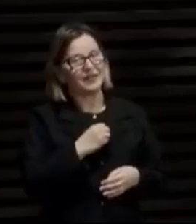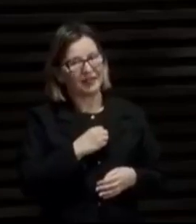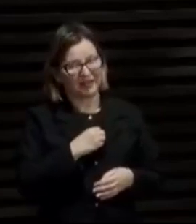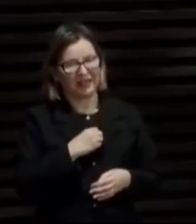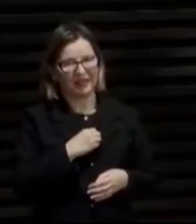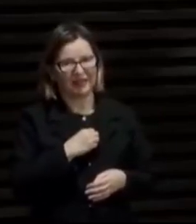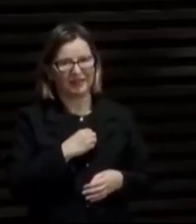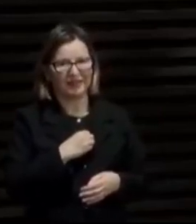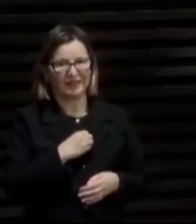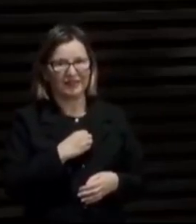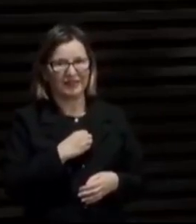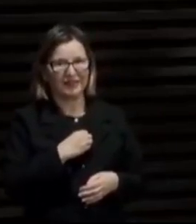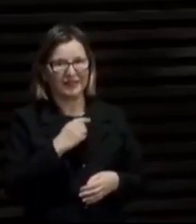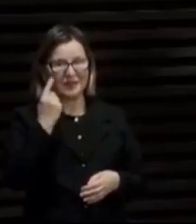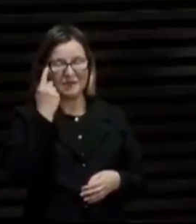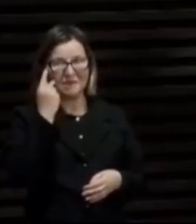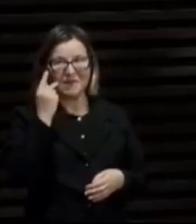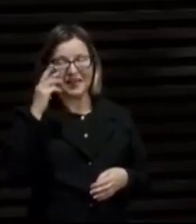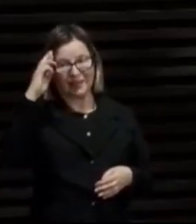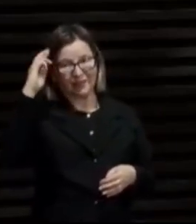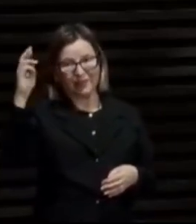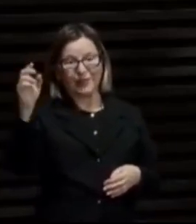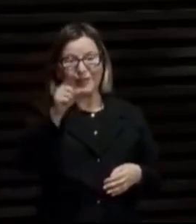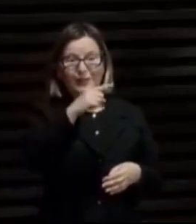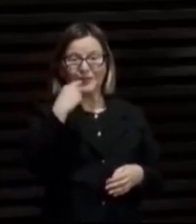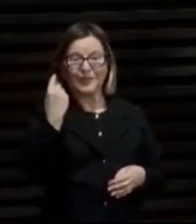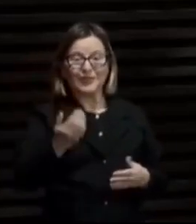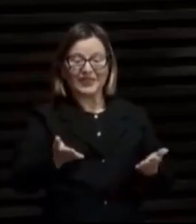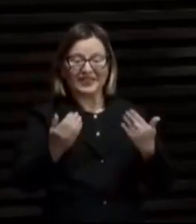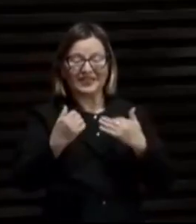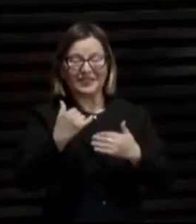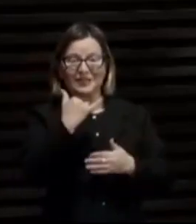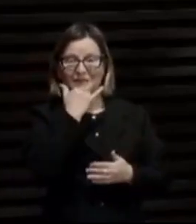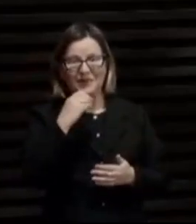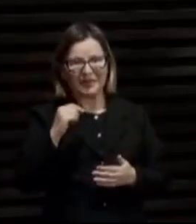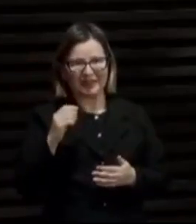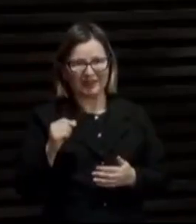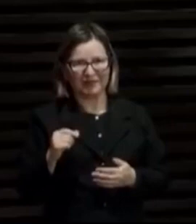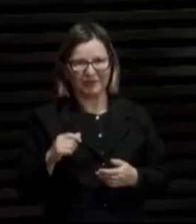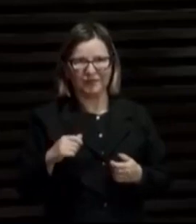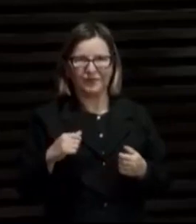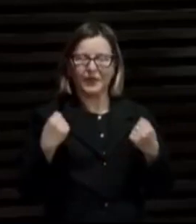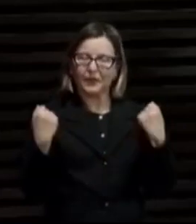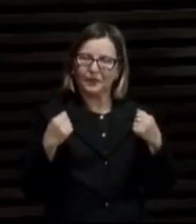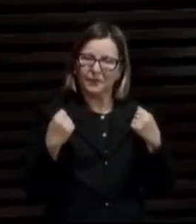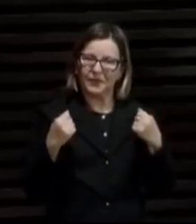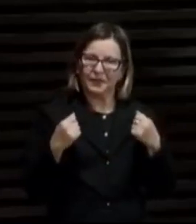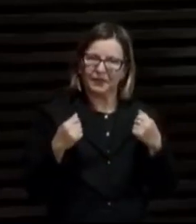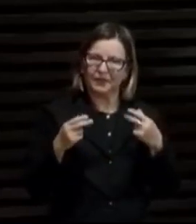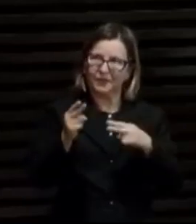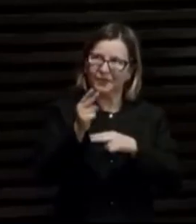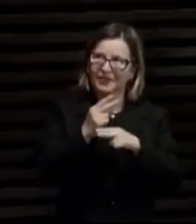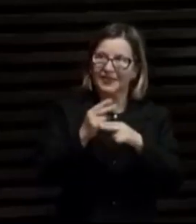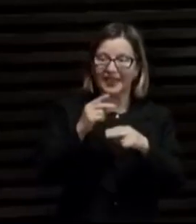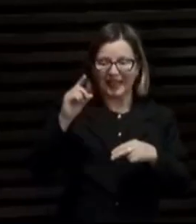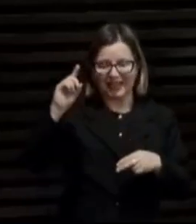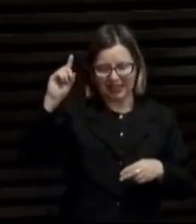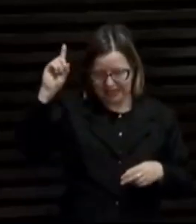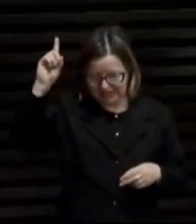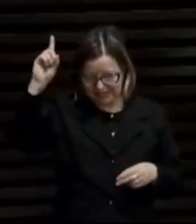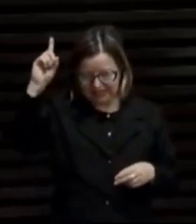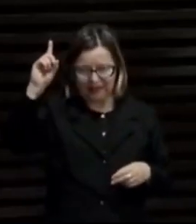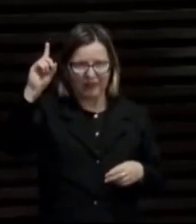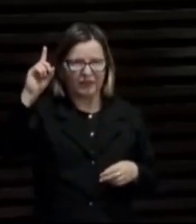nos perdoar de todo o pecado. Então nós devemos ir a Deus quando o Espírito trazer à nossa memória esse pecado sutil